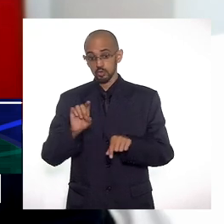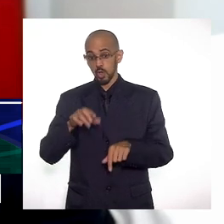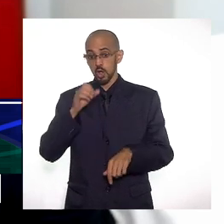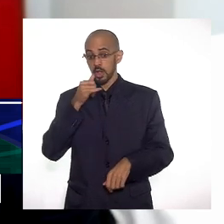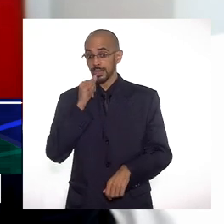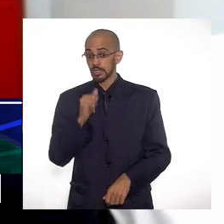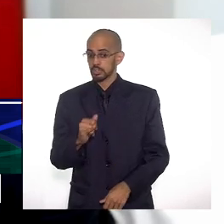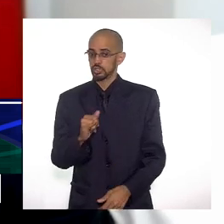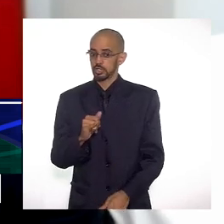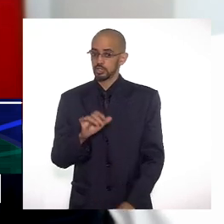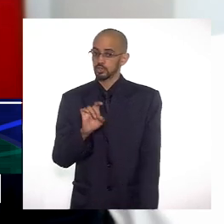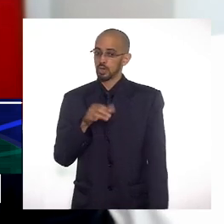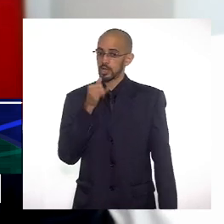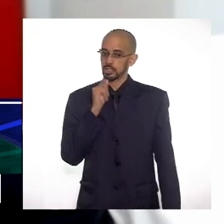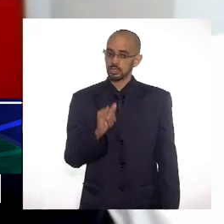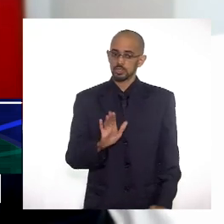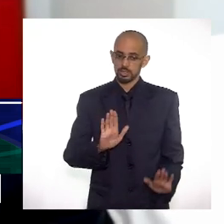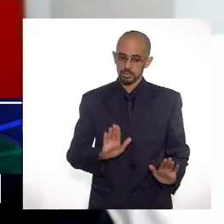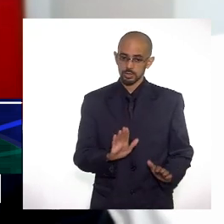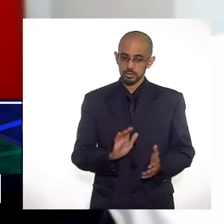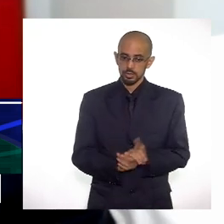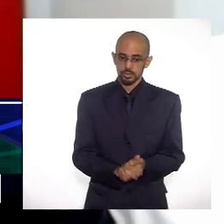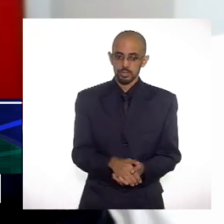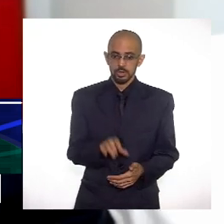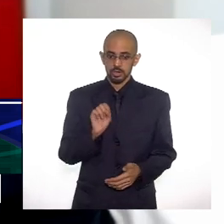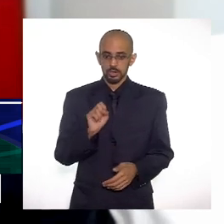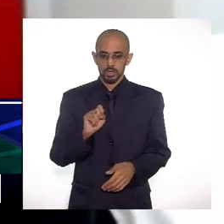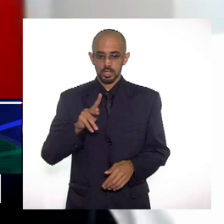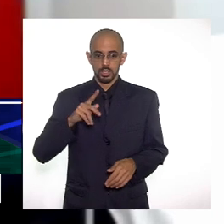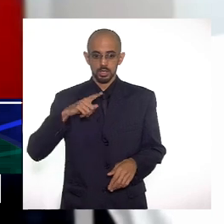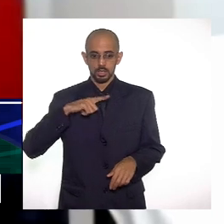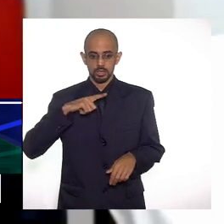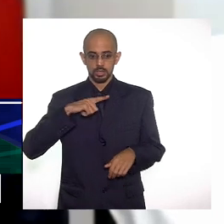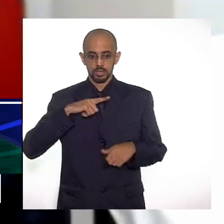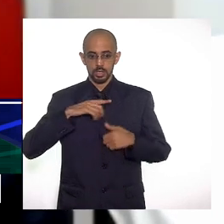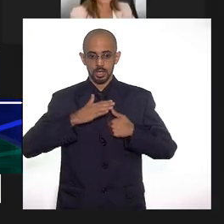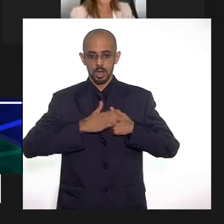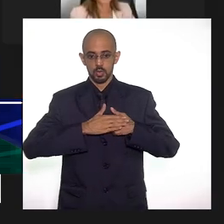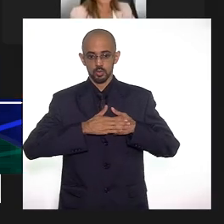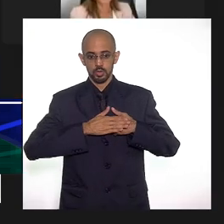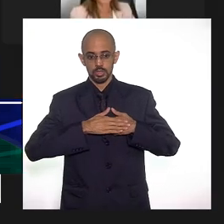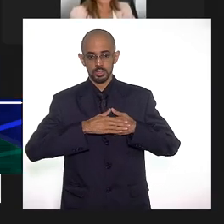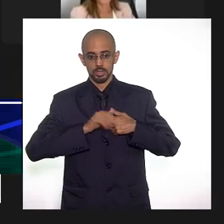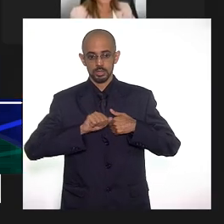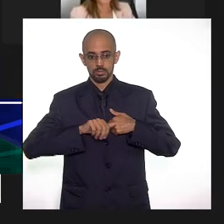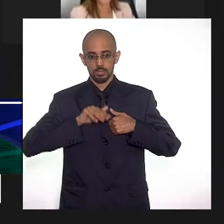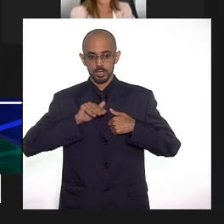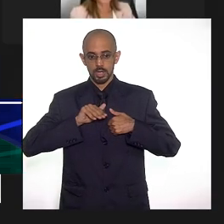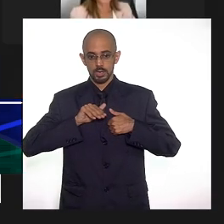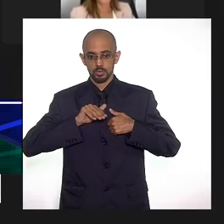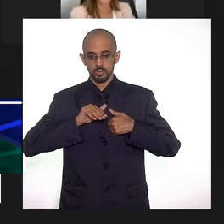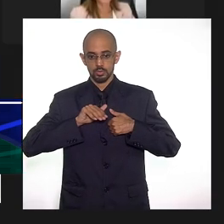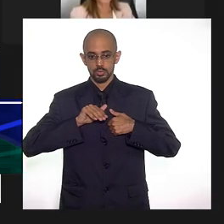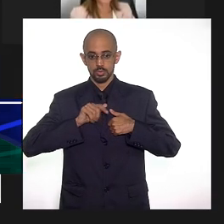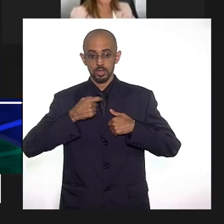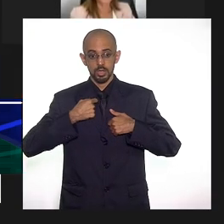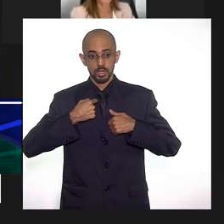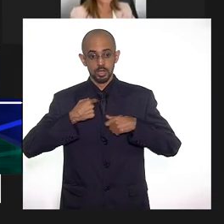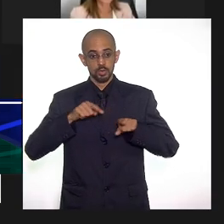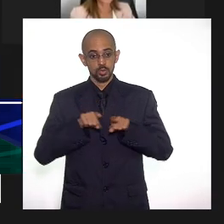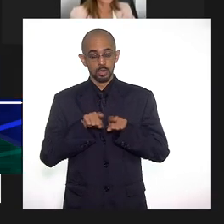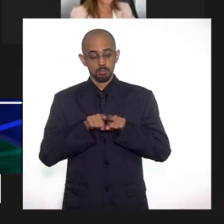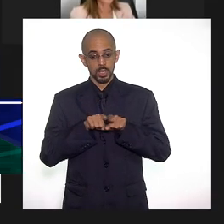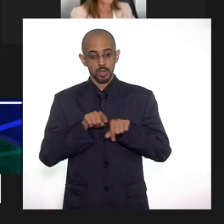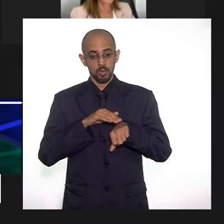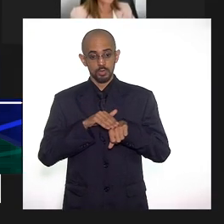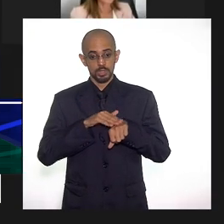Tá? Ok? Tem autoria do plenário? Eu conversei com ele também, presidente. Ele é nessa mesma